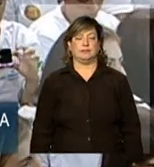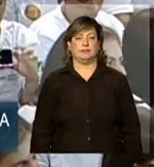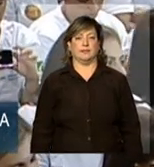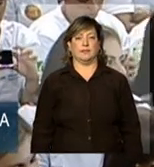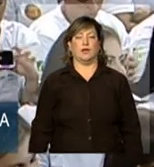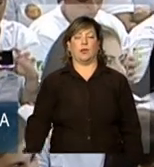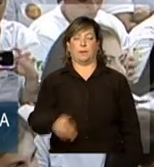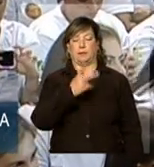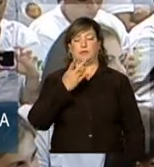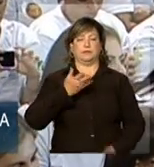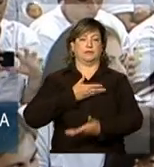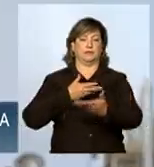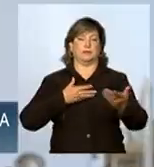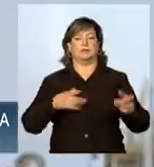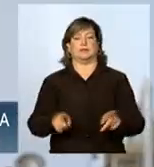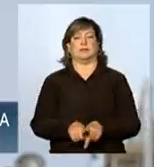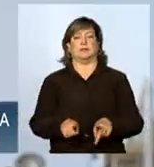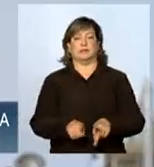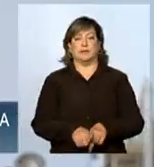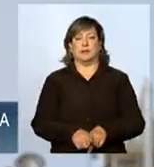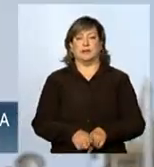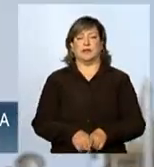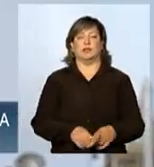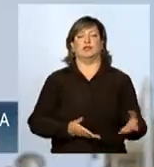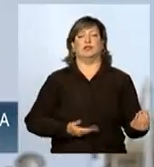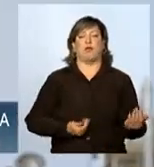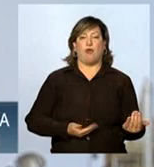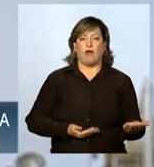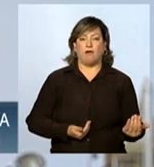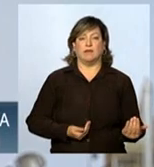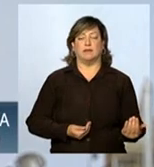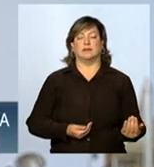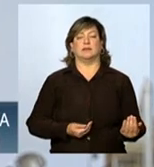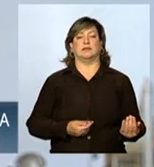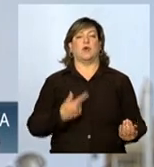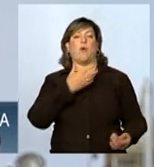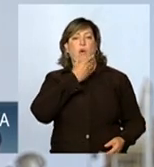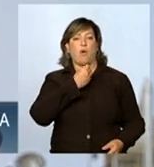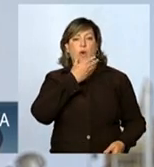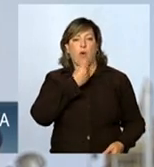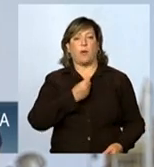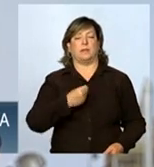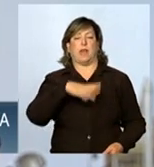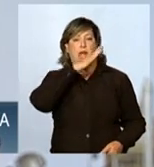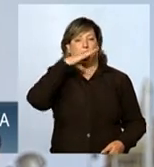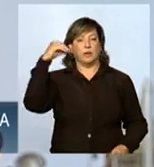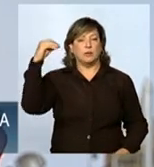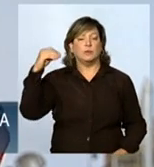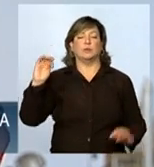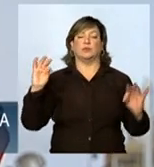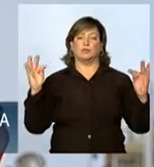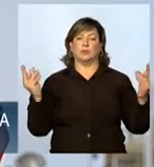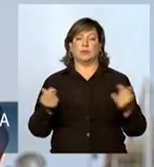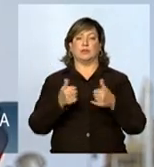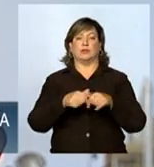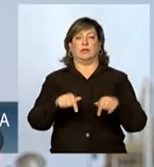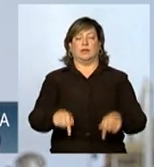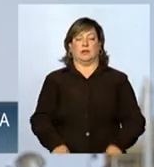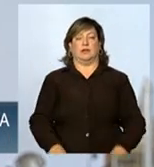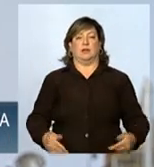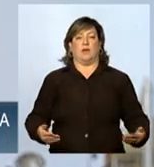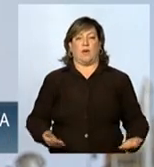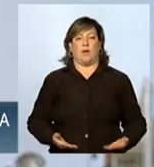E a cada um dos companheiros também, dos jovens, dos homens, dos adultos, que aqui